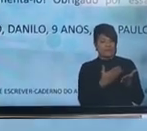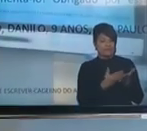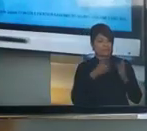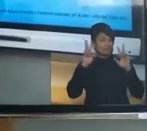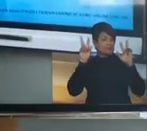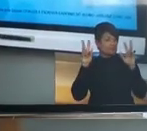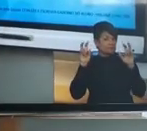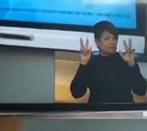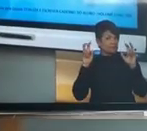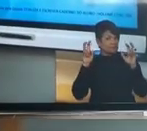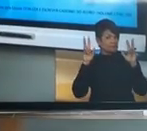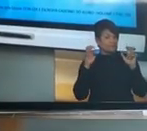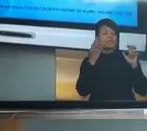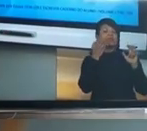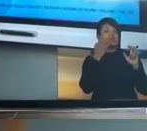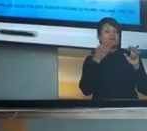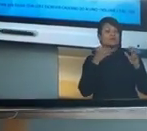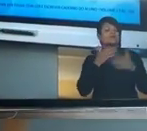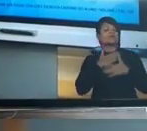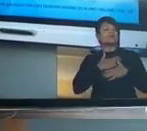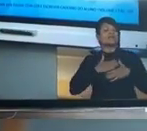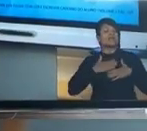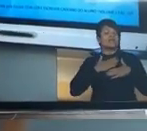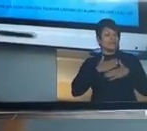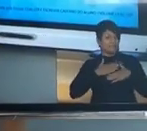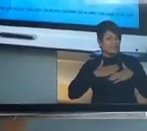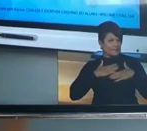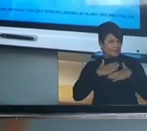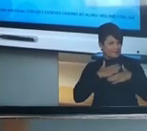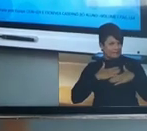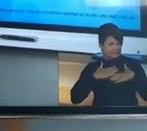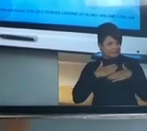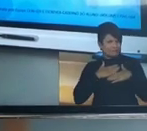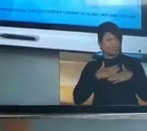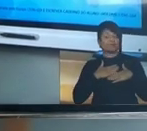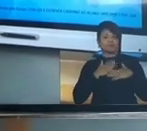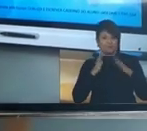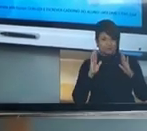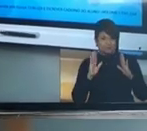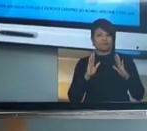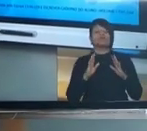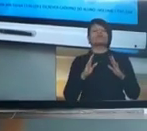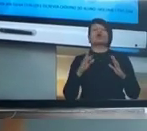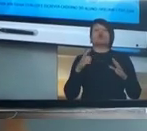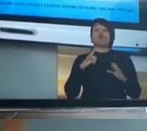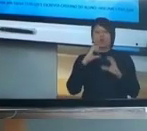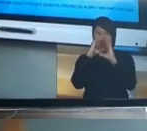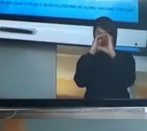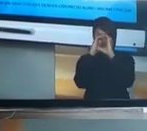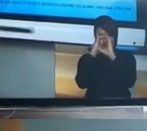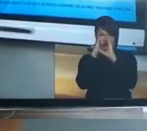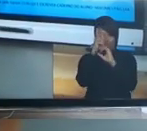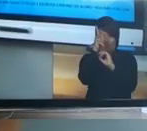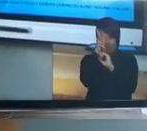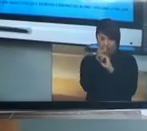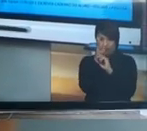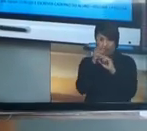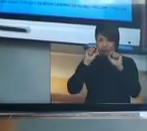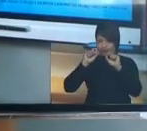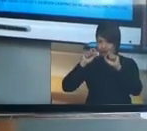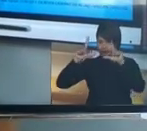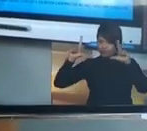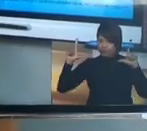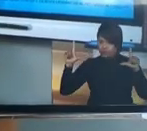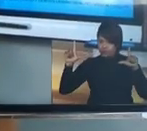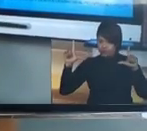lendo a carta 1. O foco vai ficar na tela para vocês